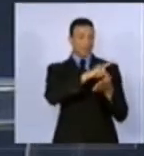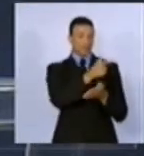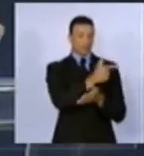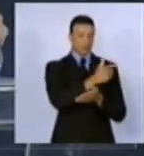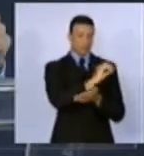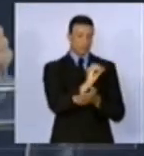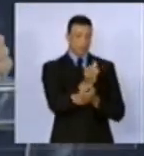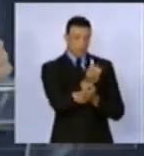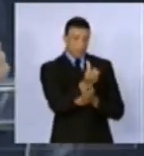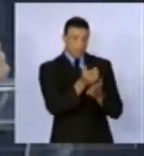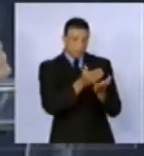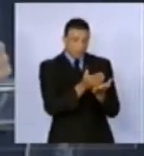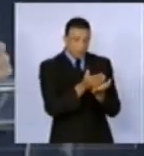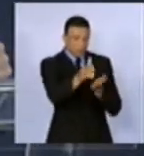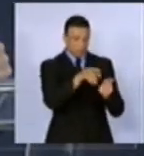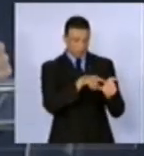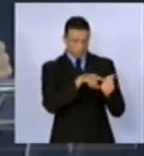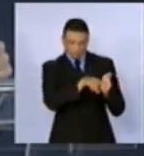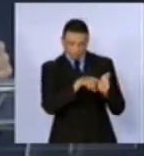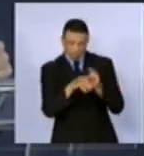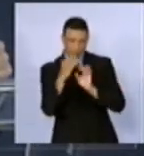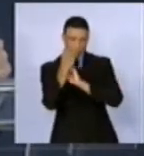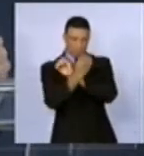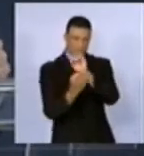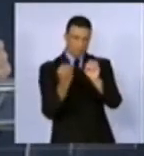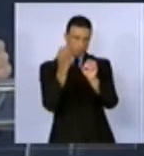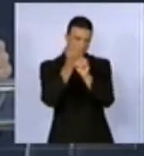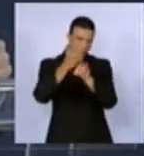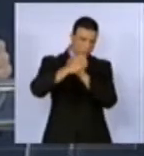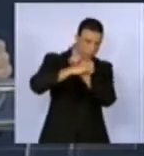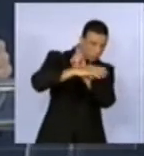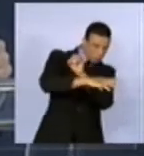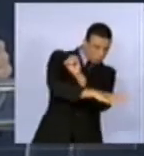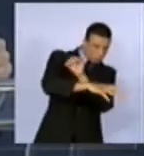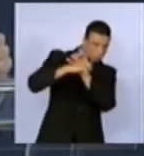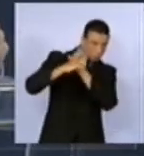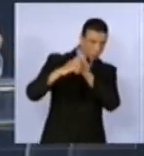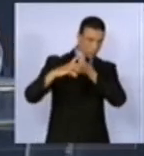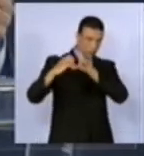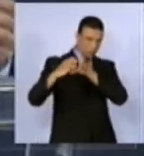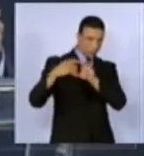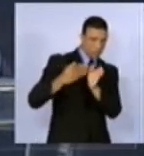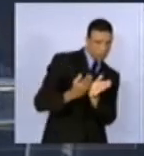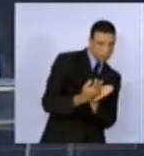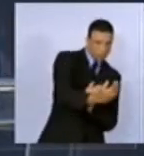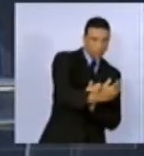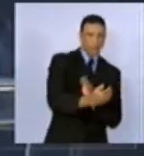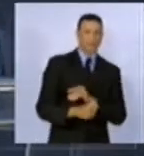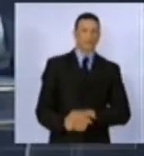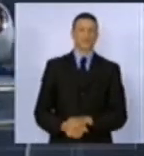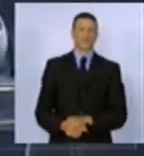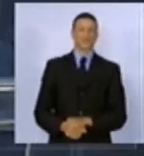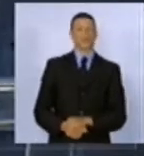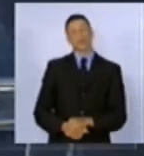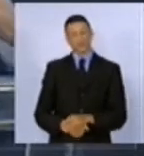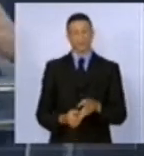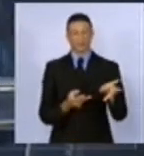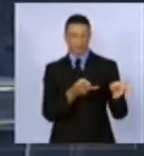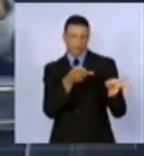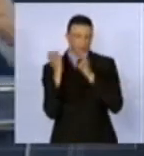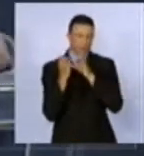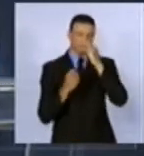foi essa evolução da área de cana colhida com quem e a gente observa que